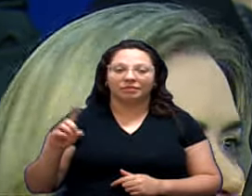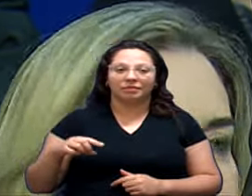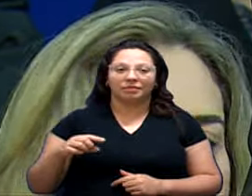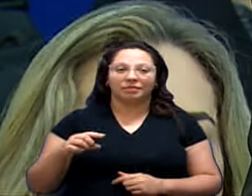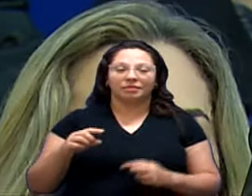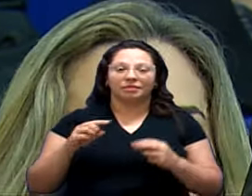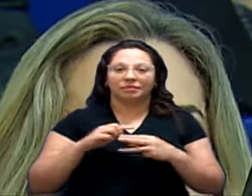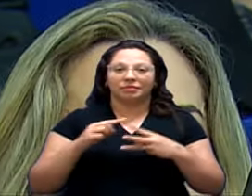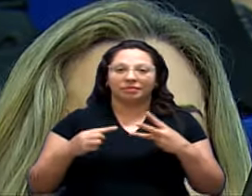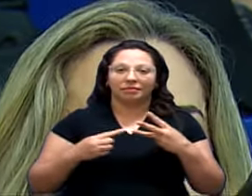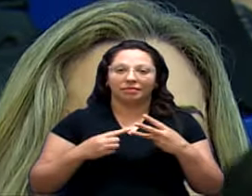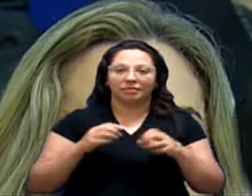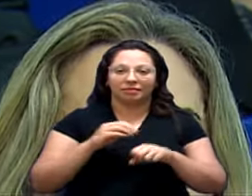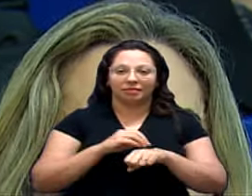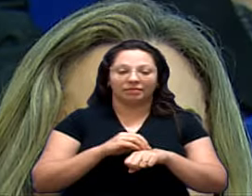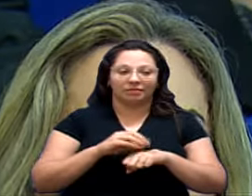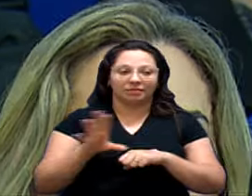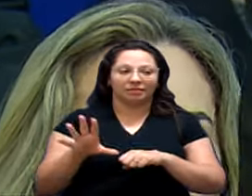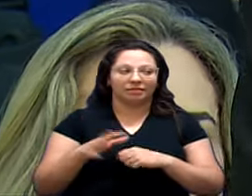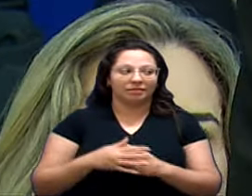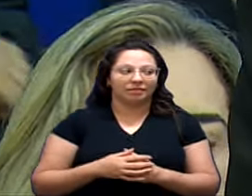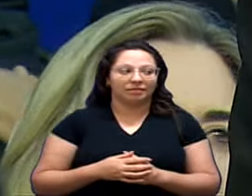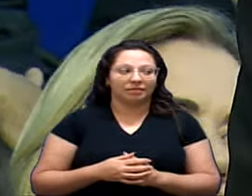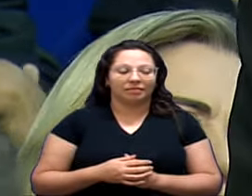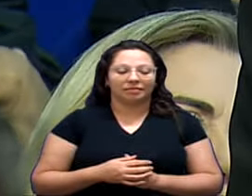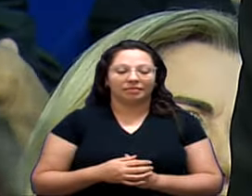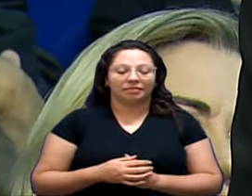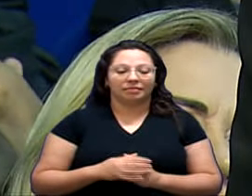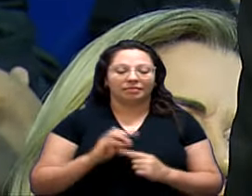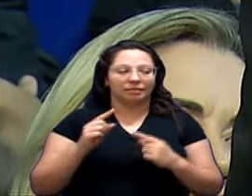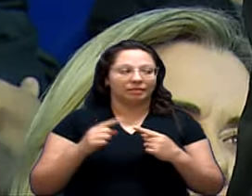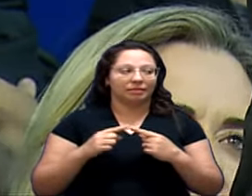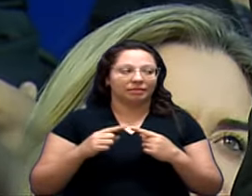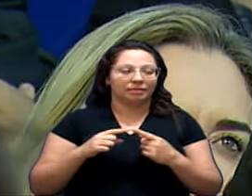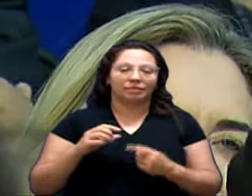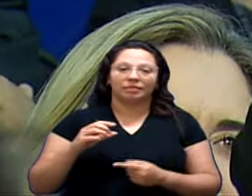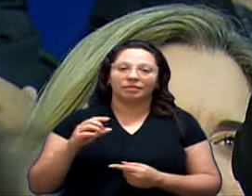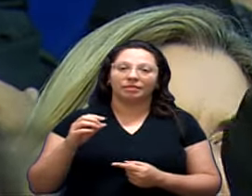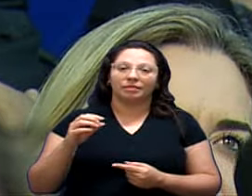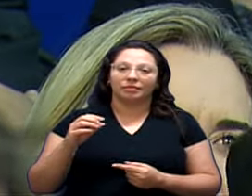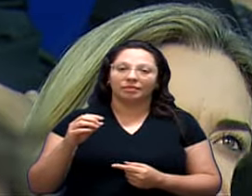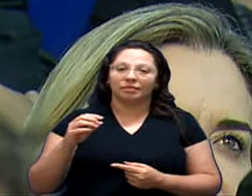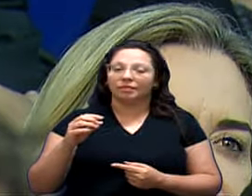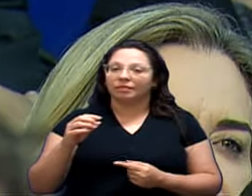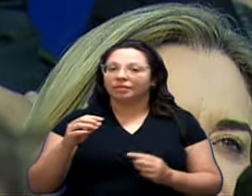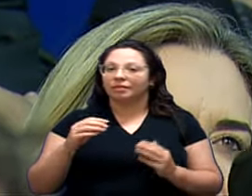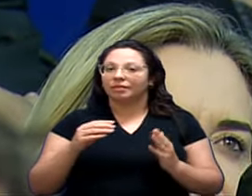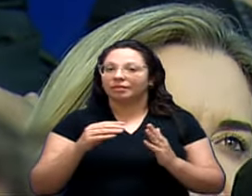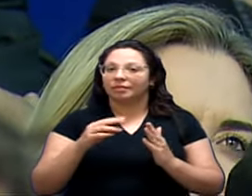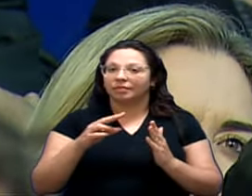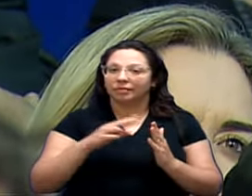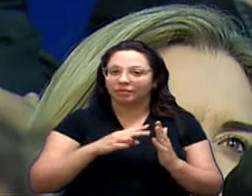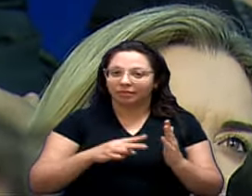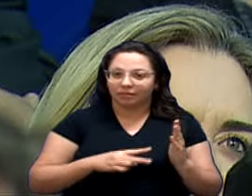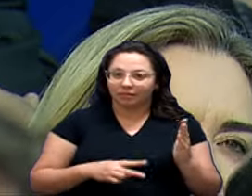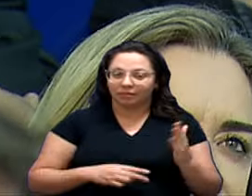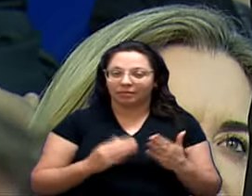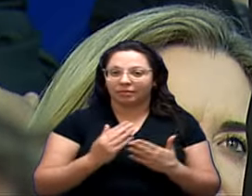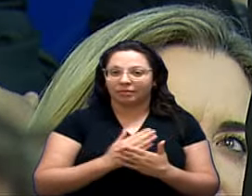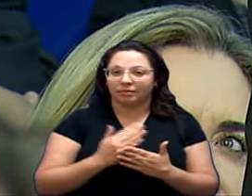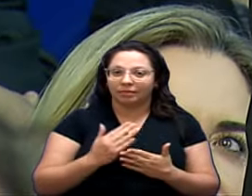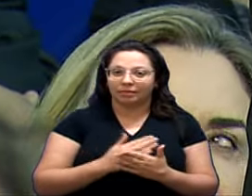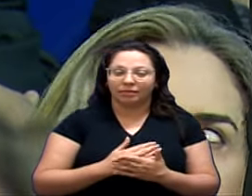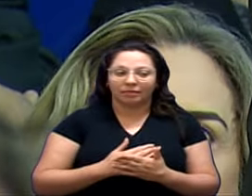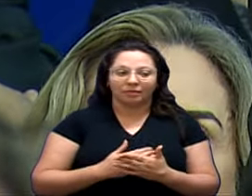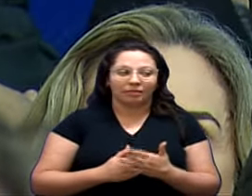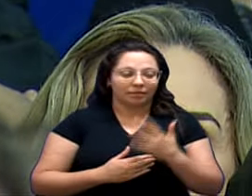etapas tá pegando o gancho aqui do campanate no o texto do plano diretor quando ele